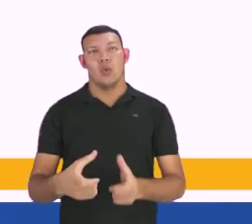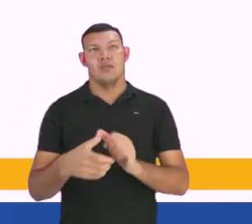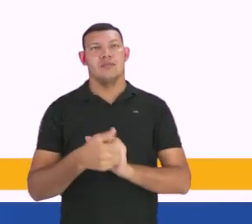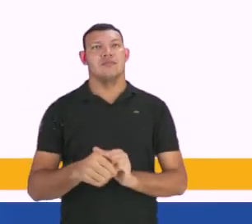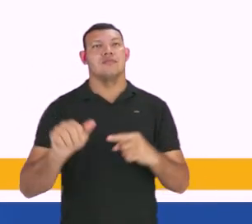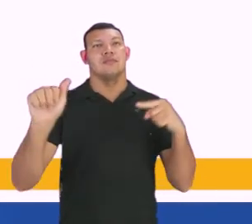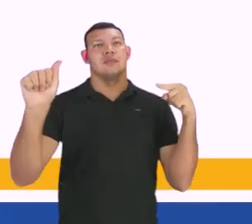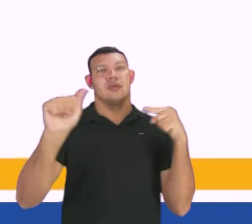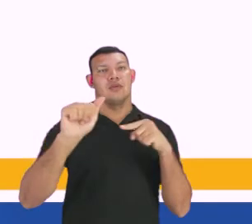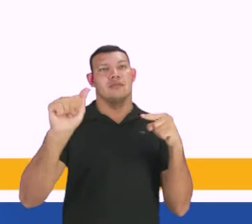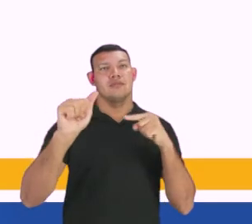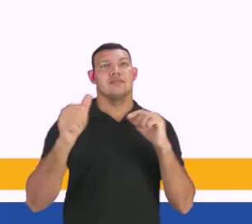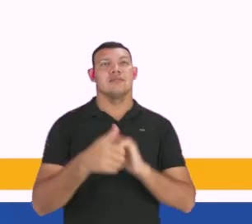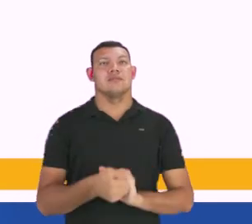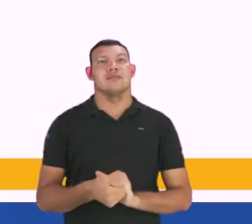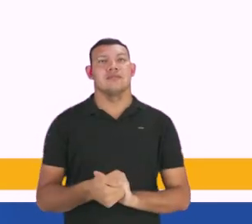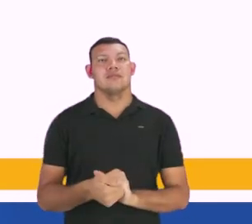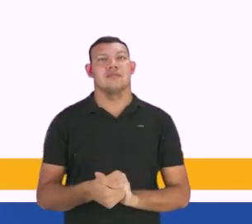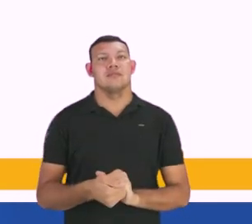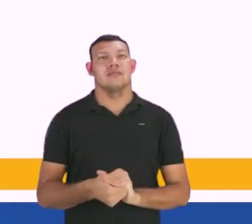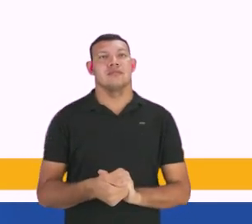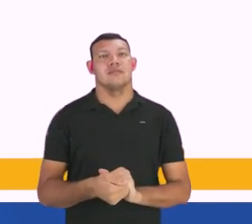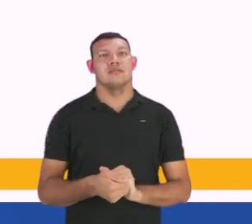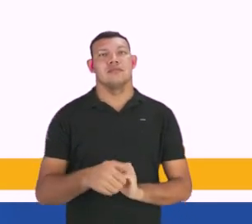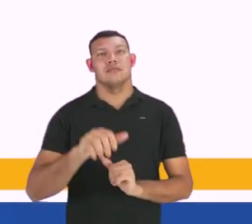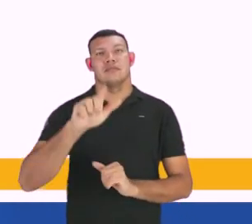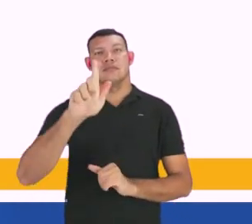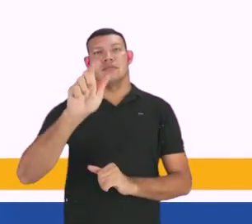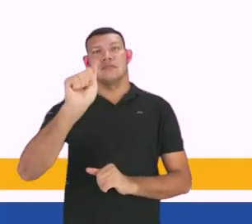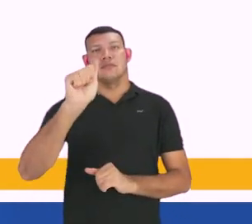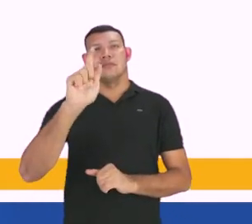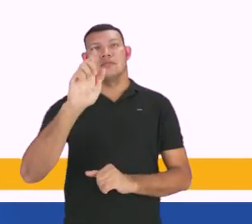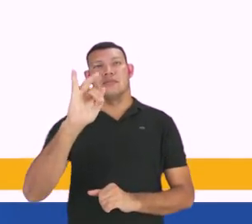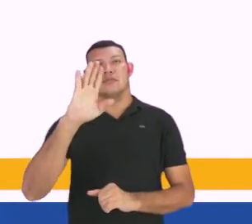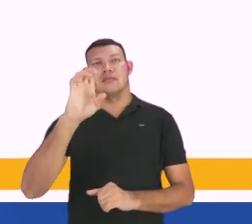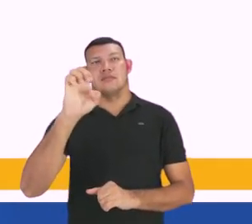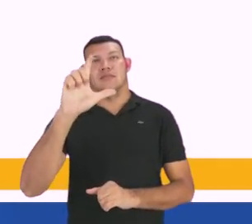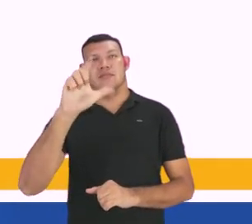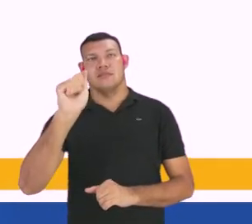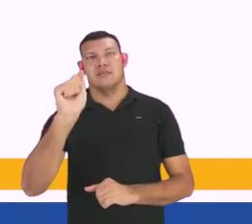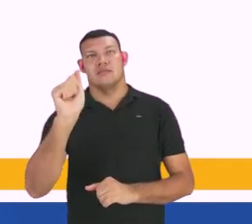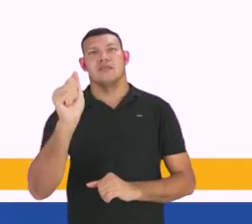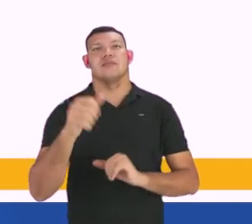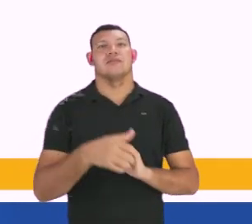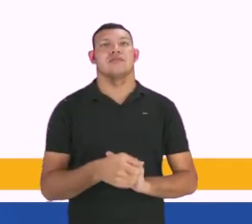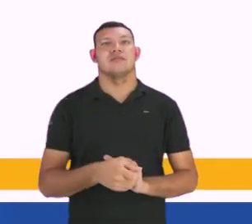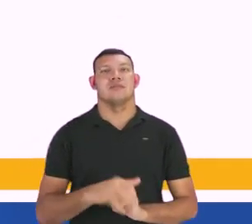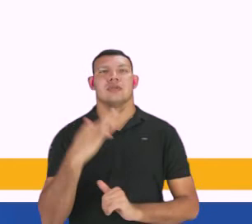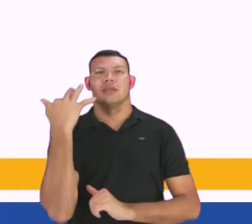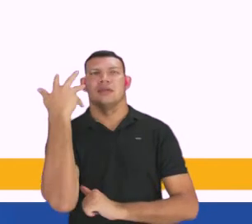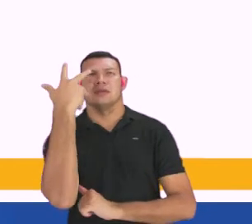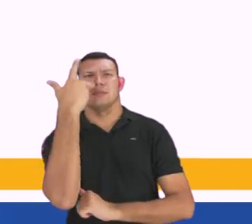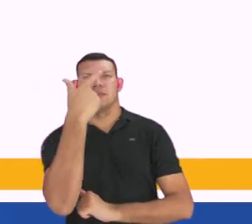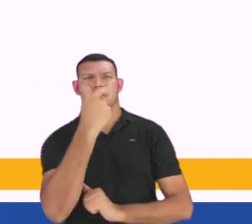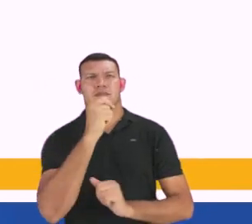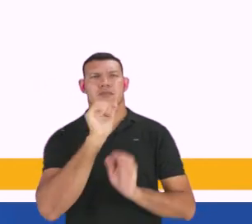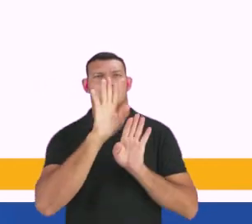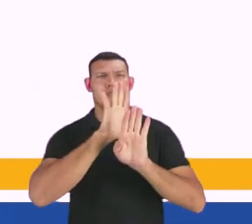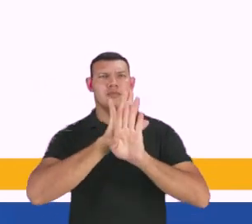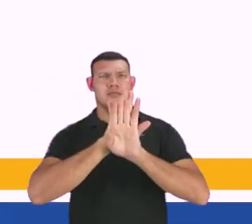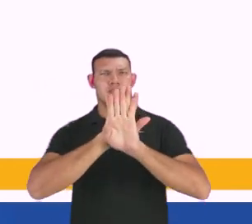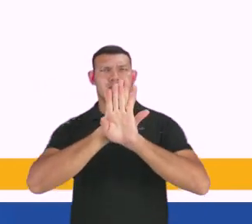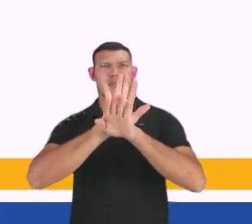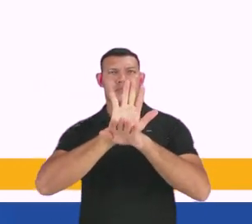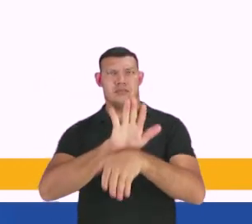Gabriela Mistral, a beleza é a sombra de Deus sobre o universo. B. Nem adianta programar